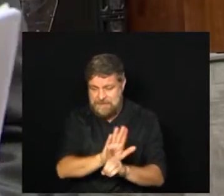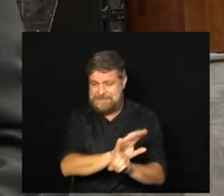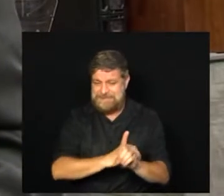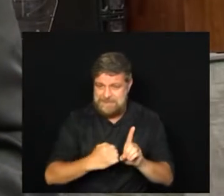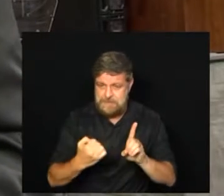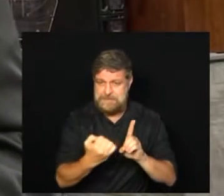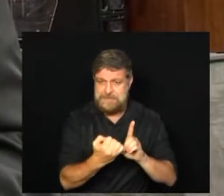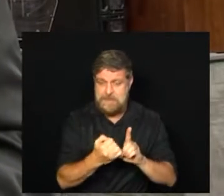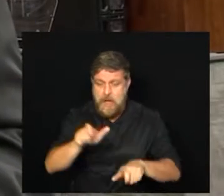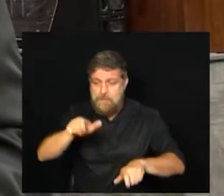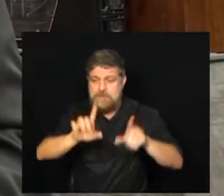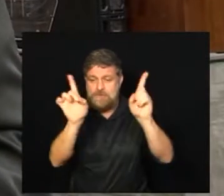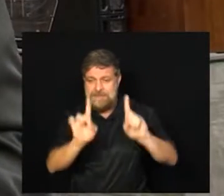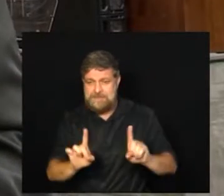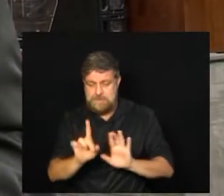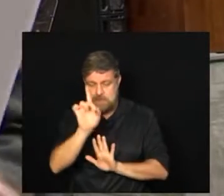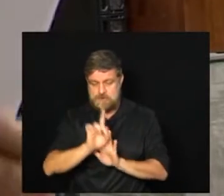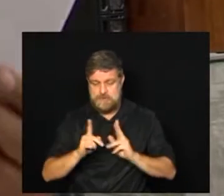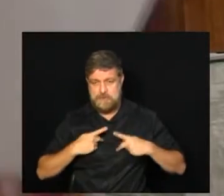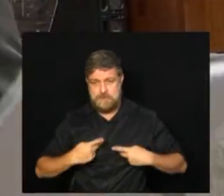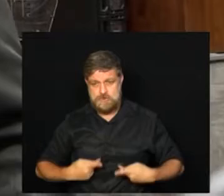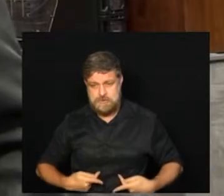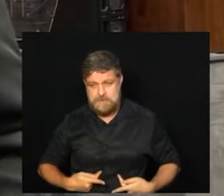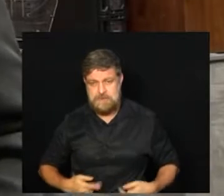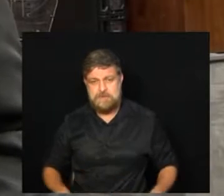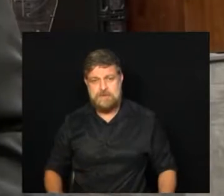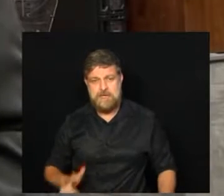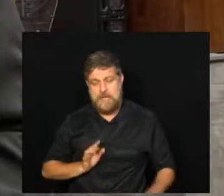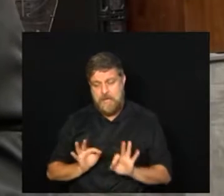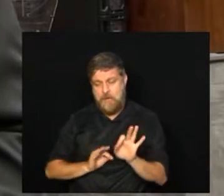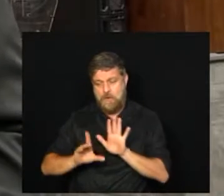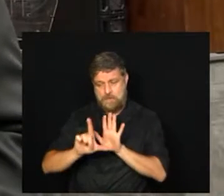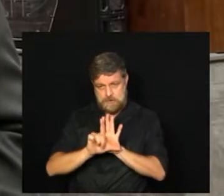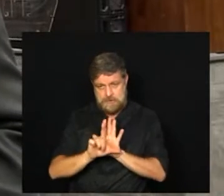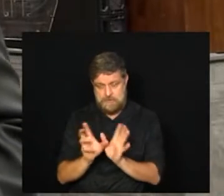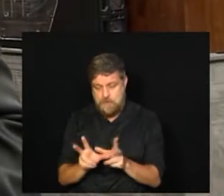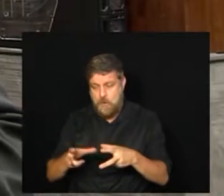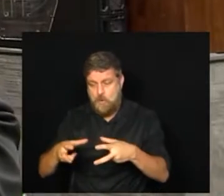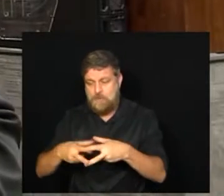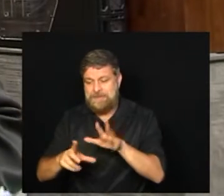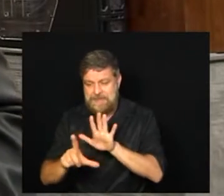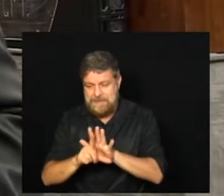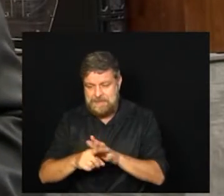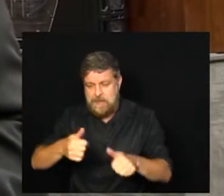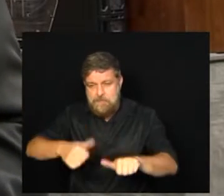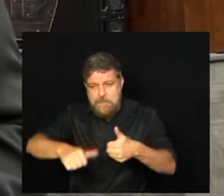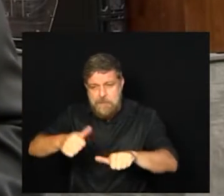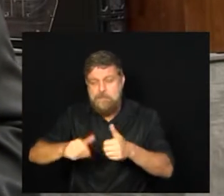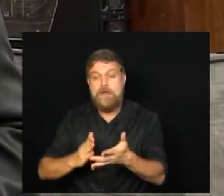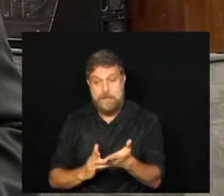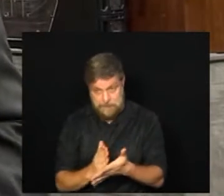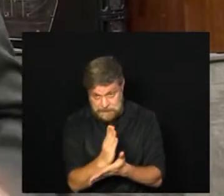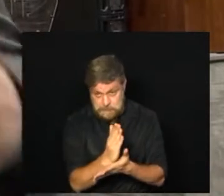e Pessoas com Deficiência e Direitos Humanos. Portanto, é um projeto que passou na Comissão de Legalidade. Nós estamos agora